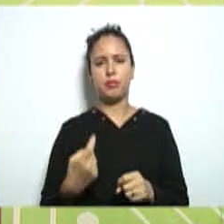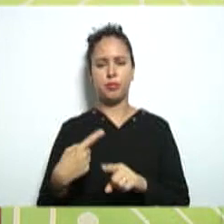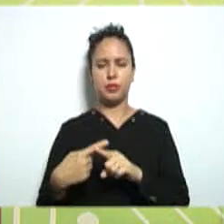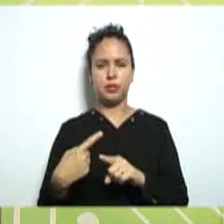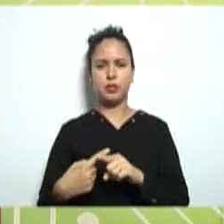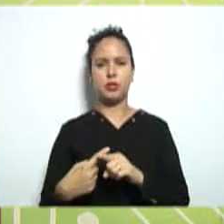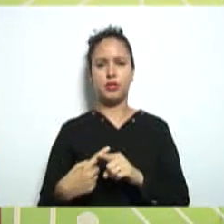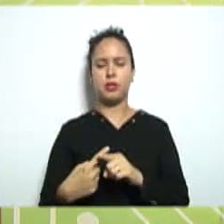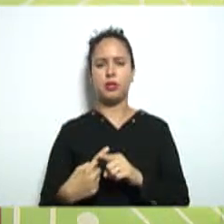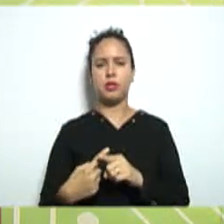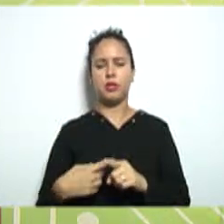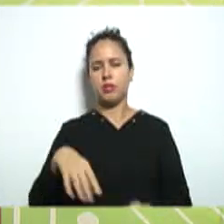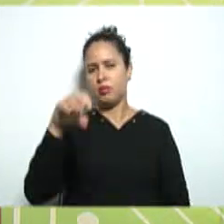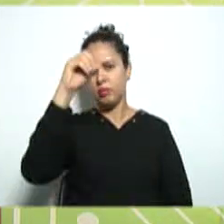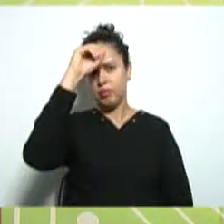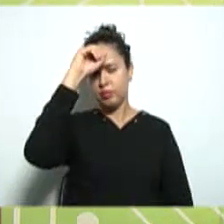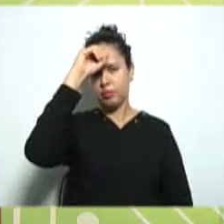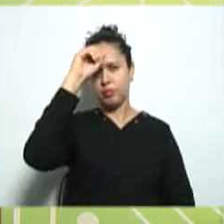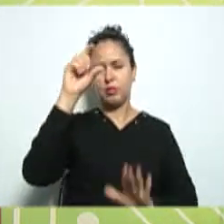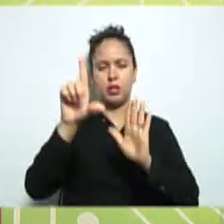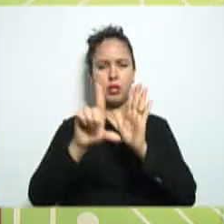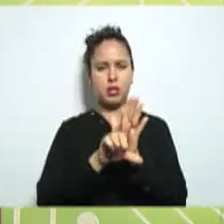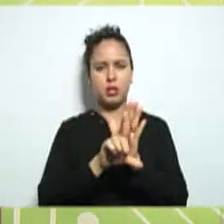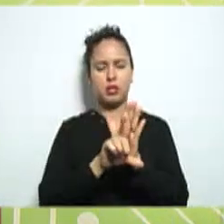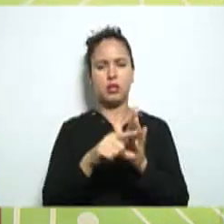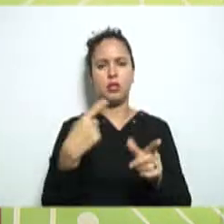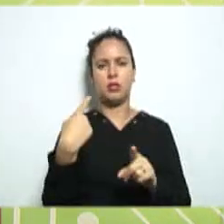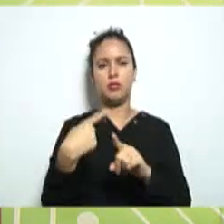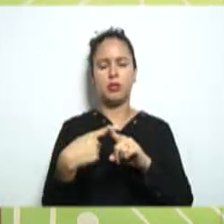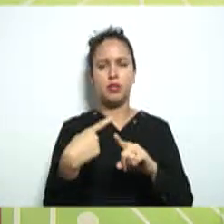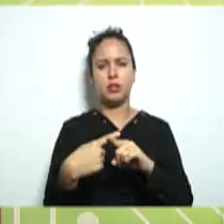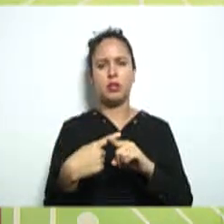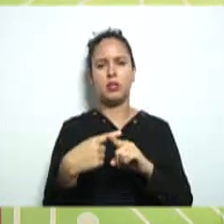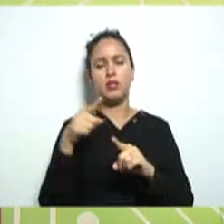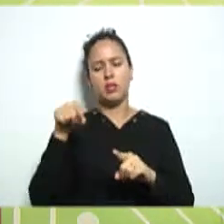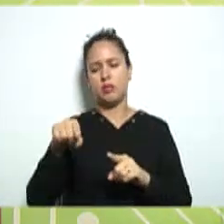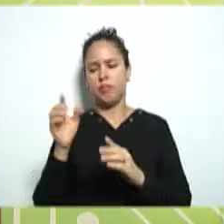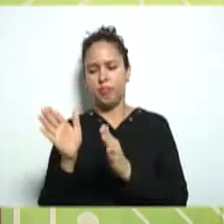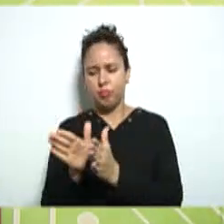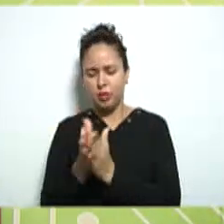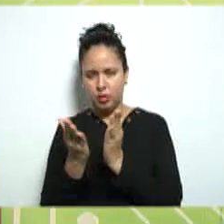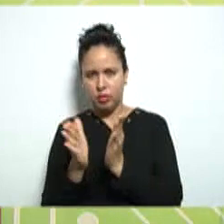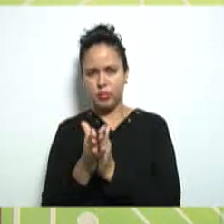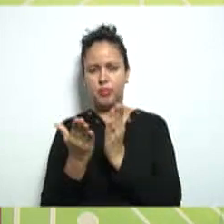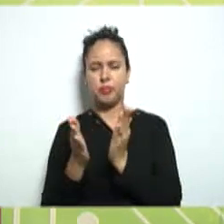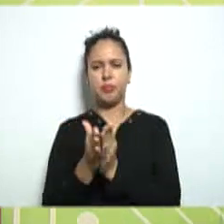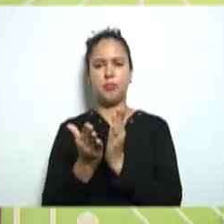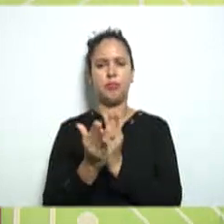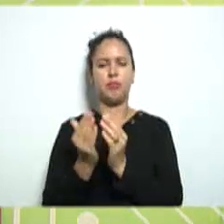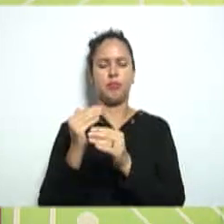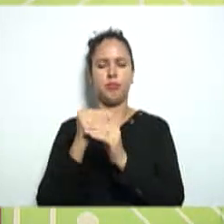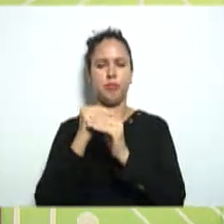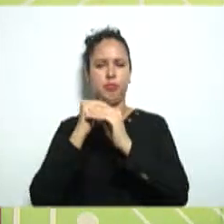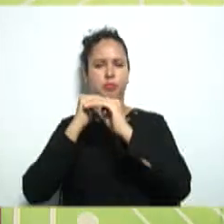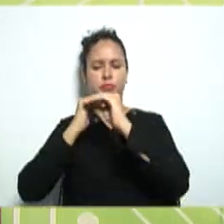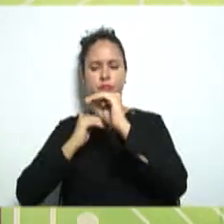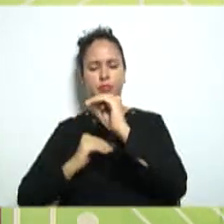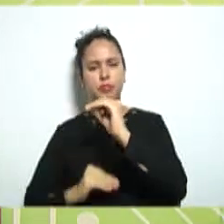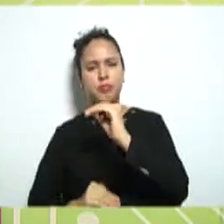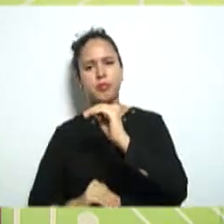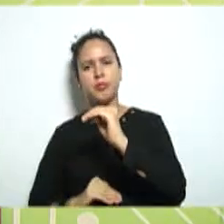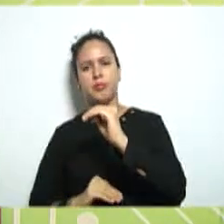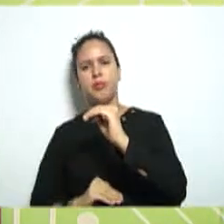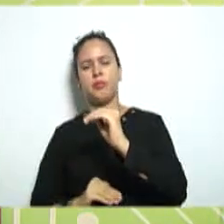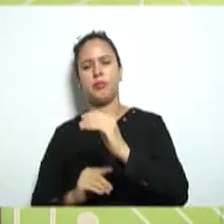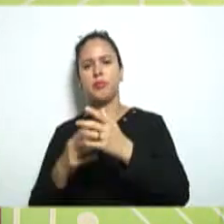ela desconhecia as legislações e porque ela estava numa condição de tanta